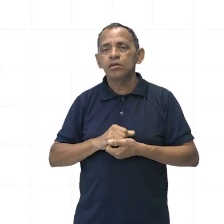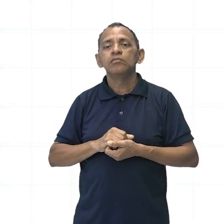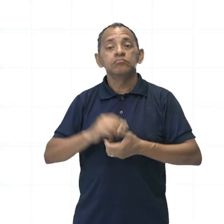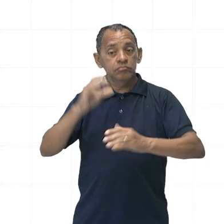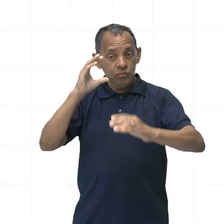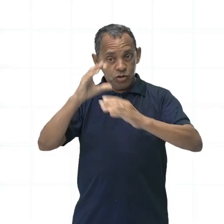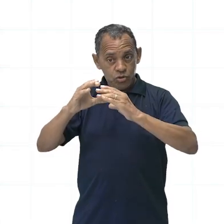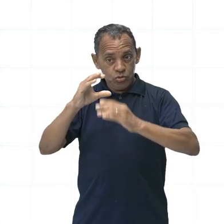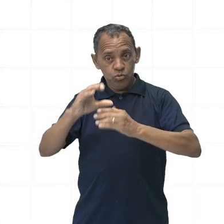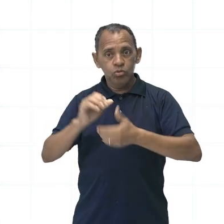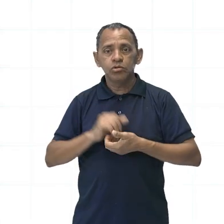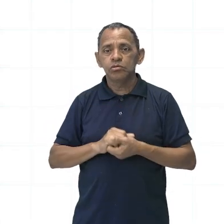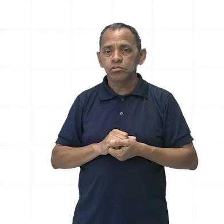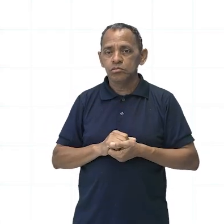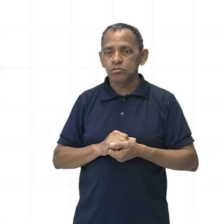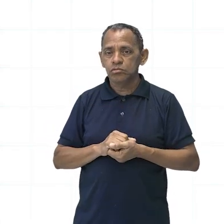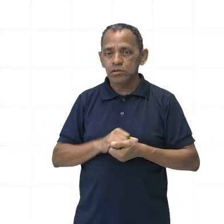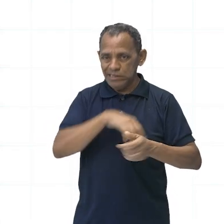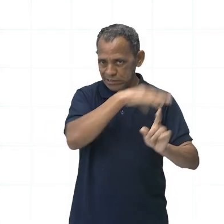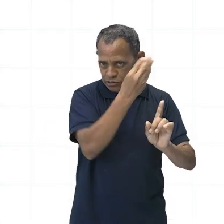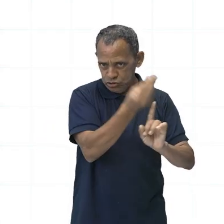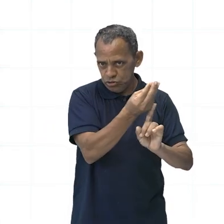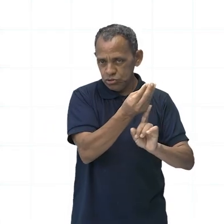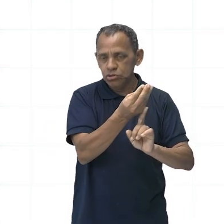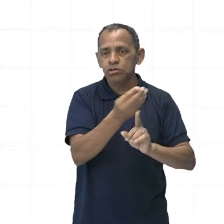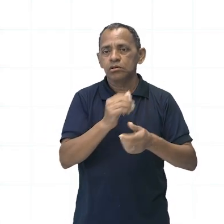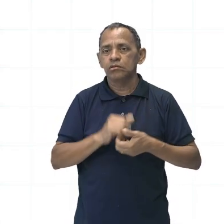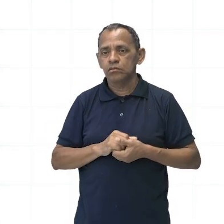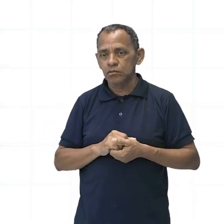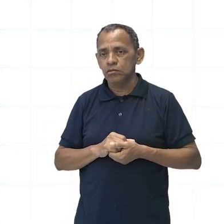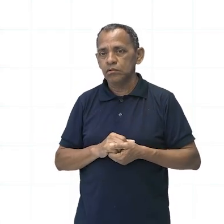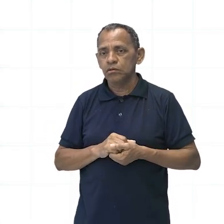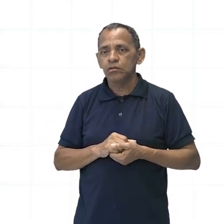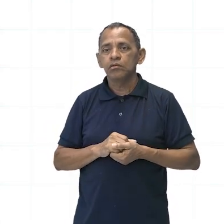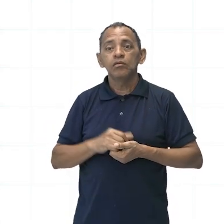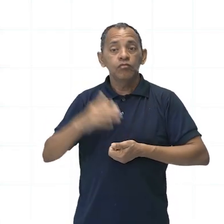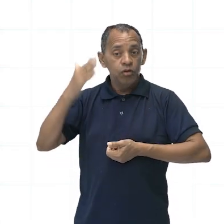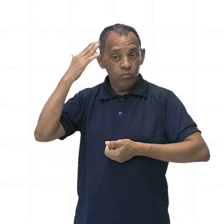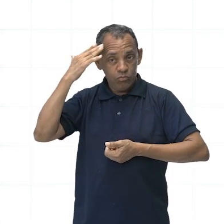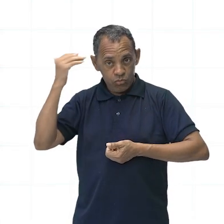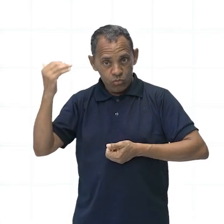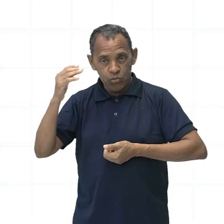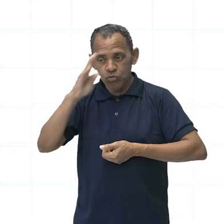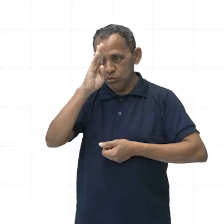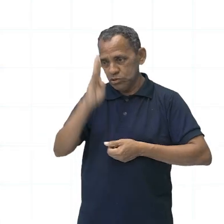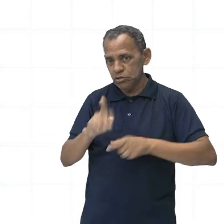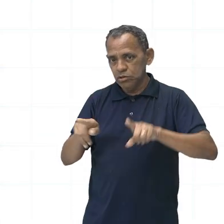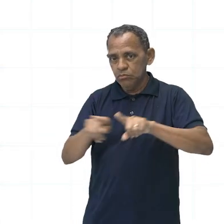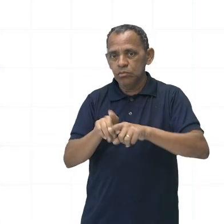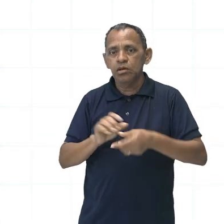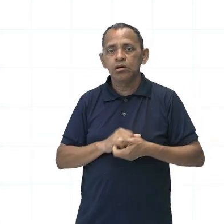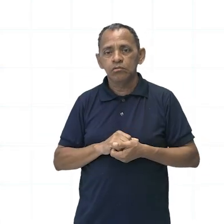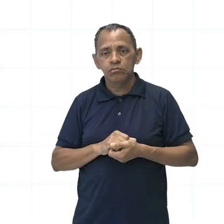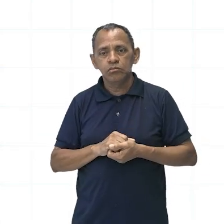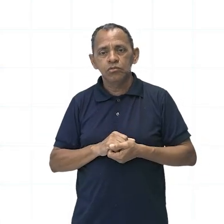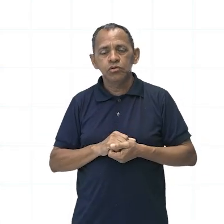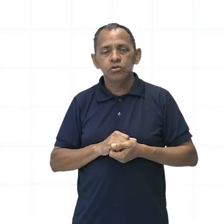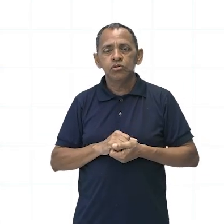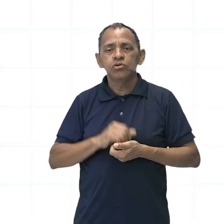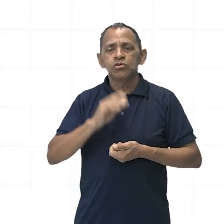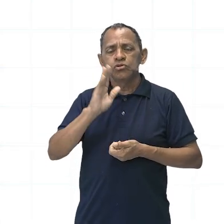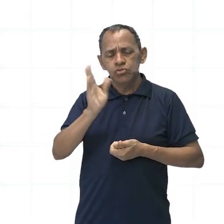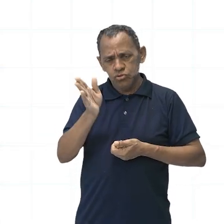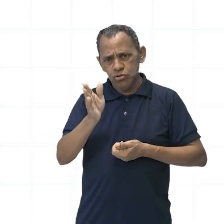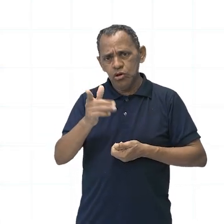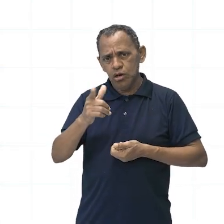cantores que nós mostramos que estão ainda fazendo muito sucesso, ainda que são artistas consagrados da